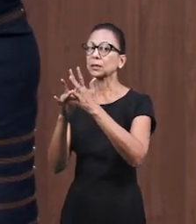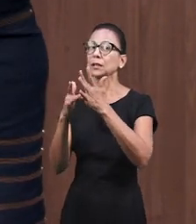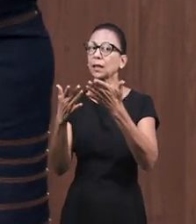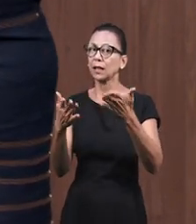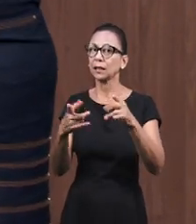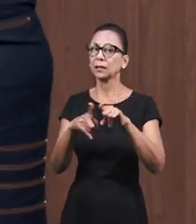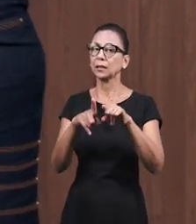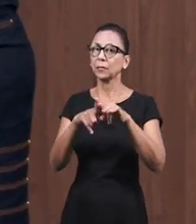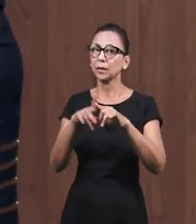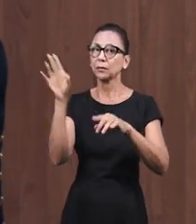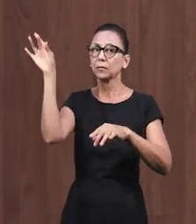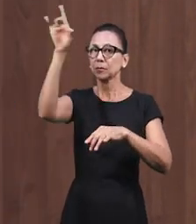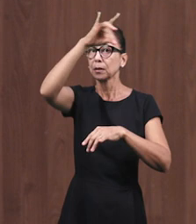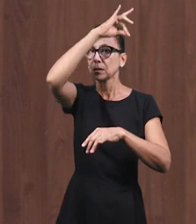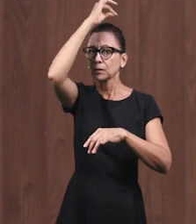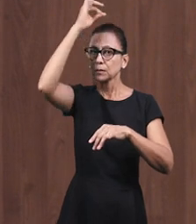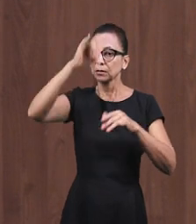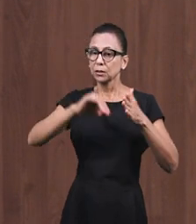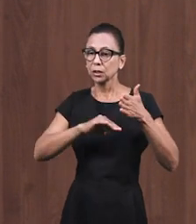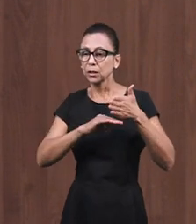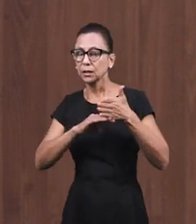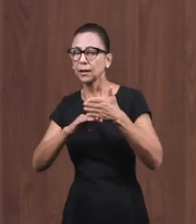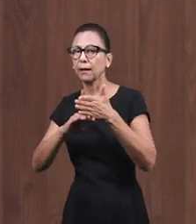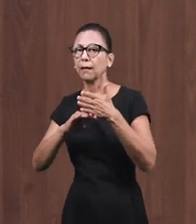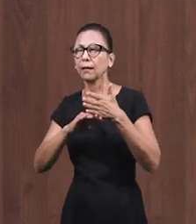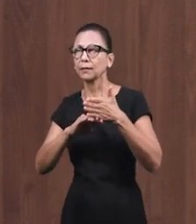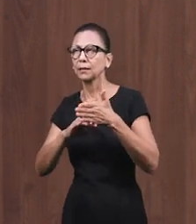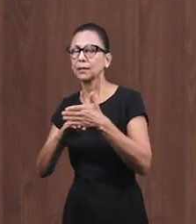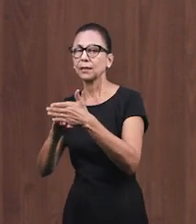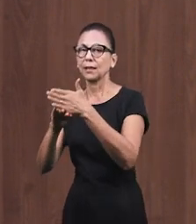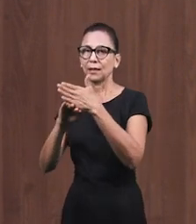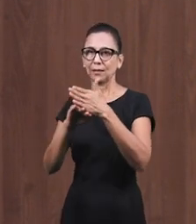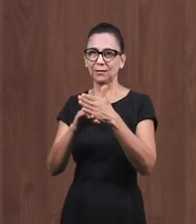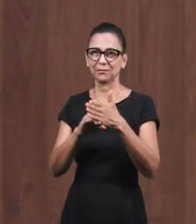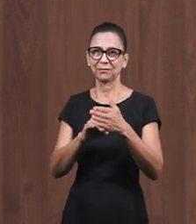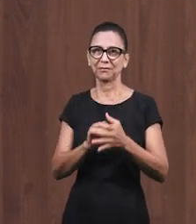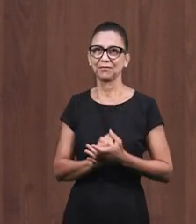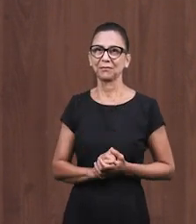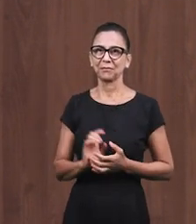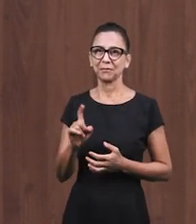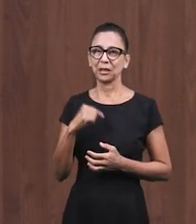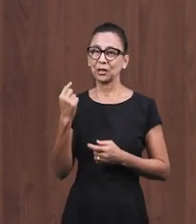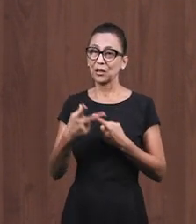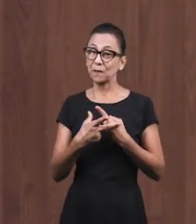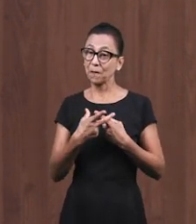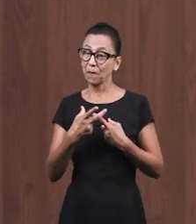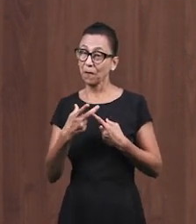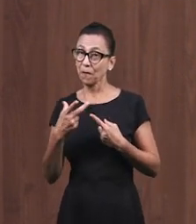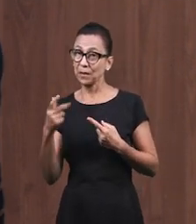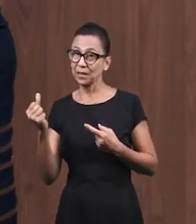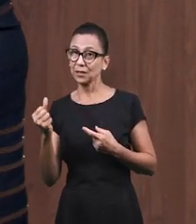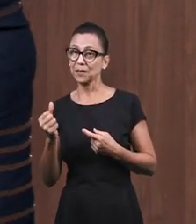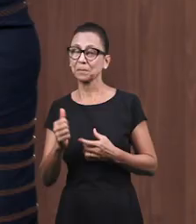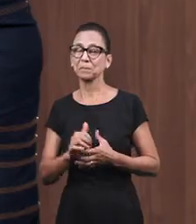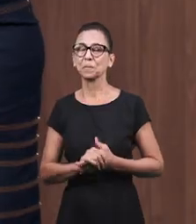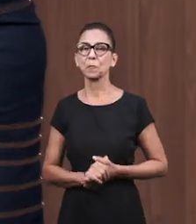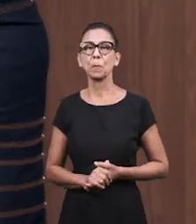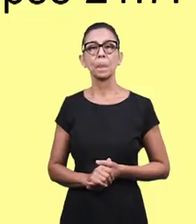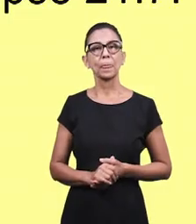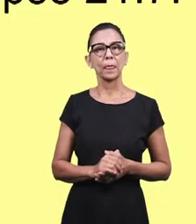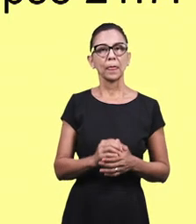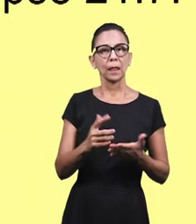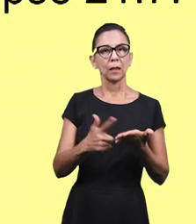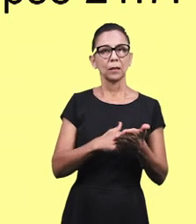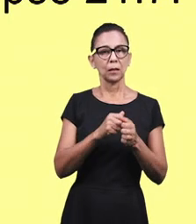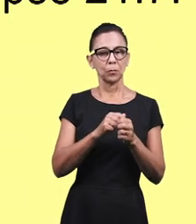dirigir, nos direcionar para sermos mais que vencedores. Sabe, adolescentes, a palavra do Senhor lá em